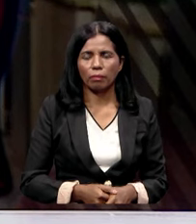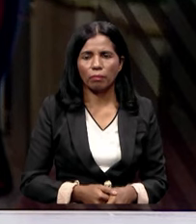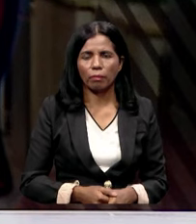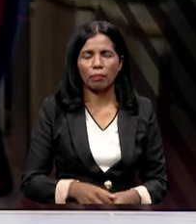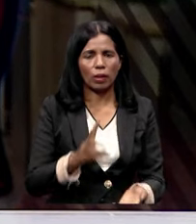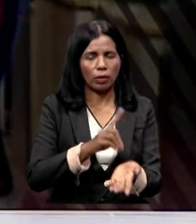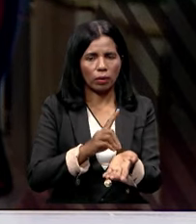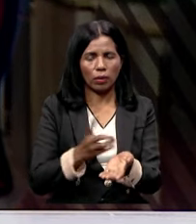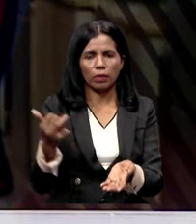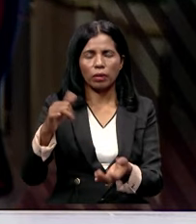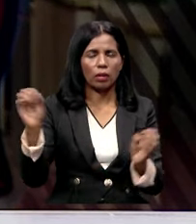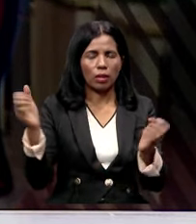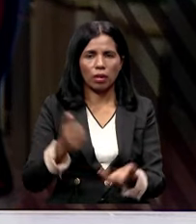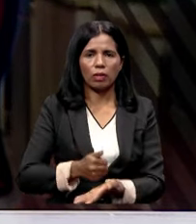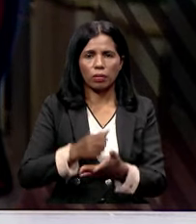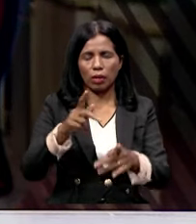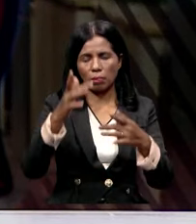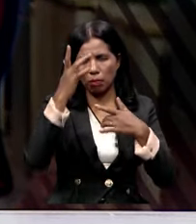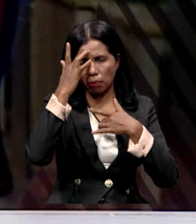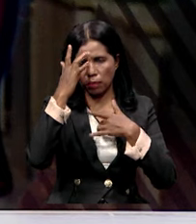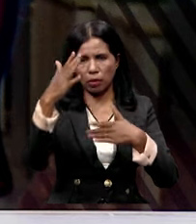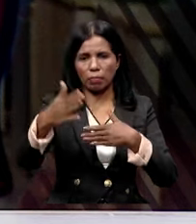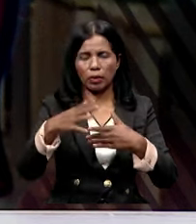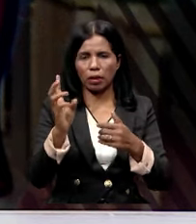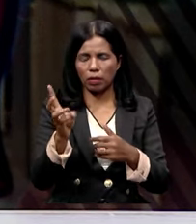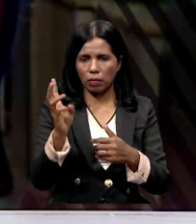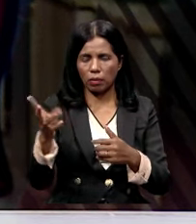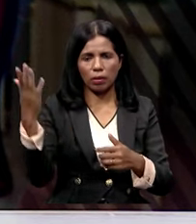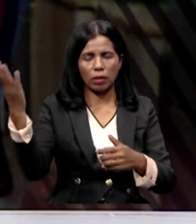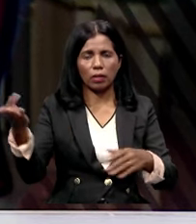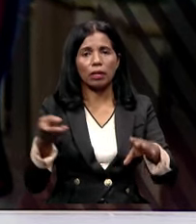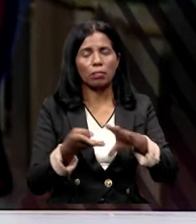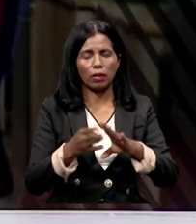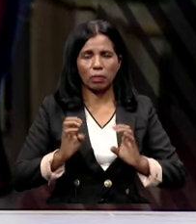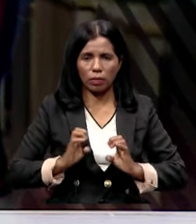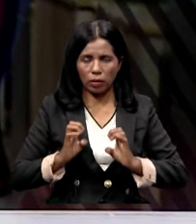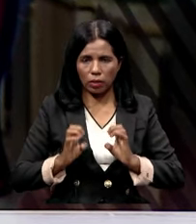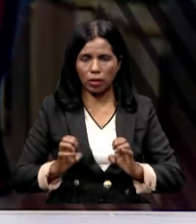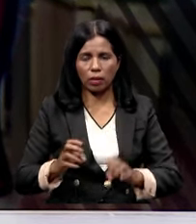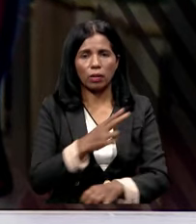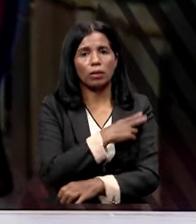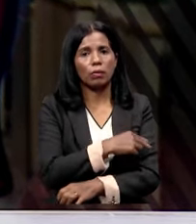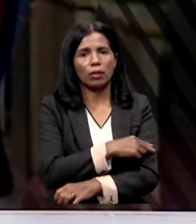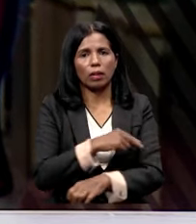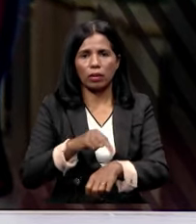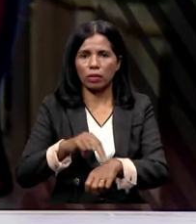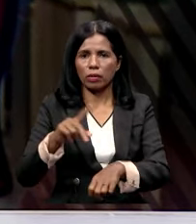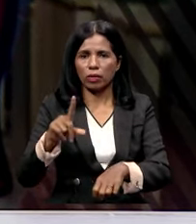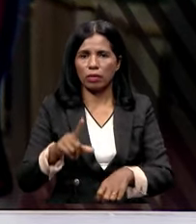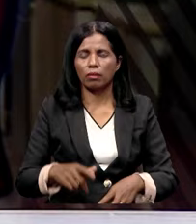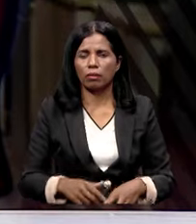Médico Sira la consegue salva paciente Besik Neng Nulu e a Banco Emergência Hospital Nacional.